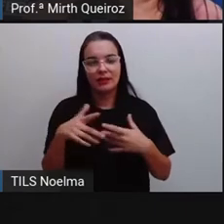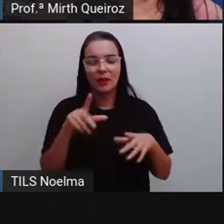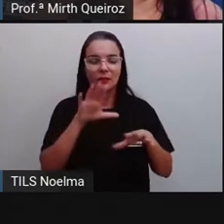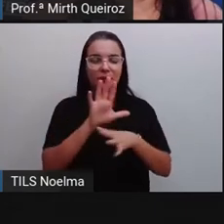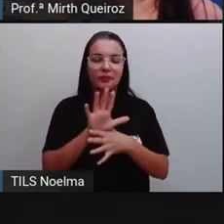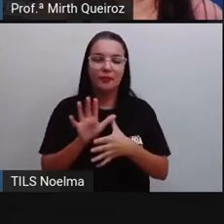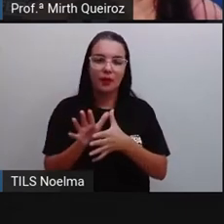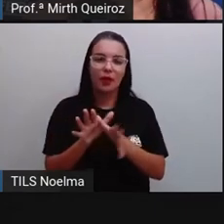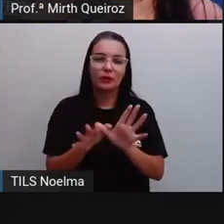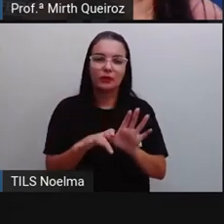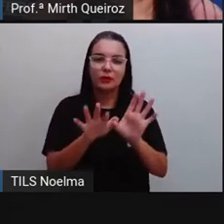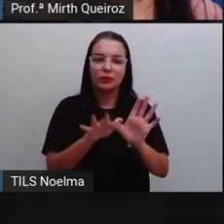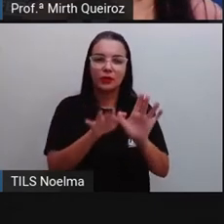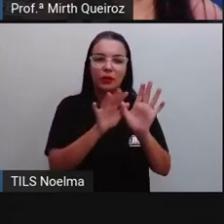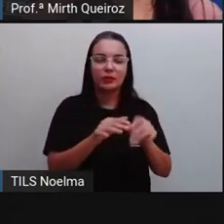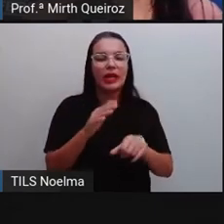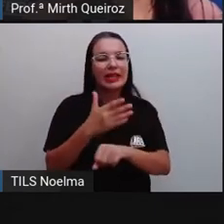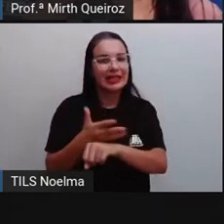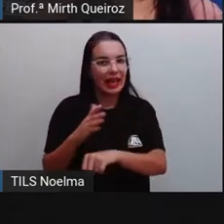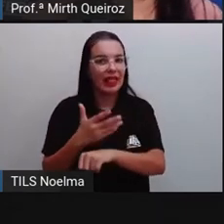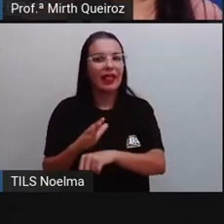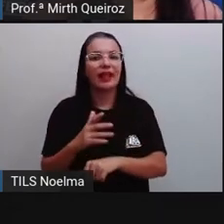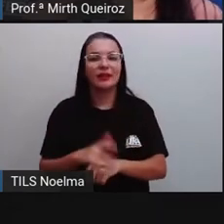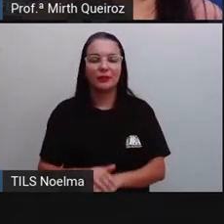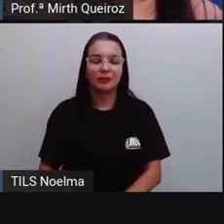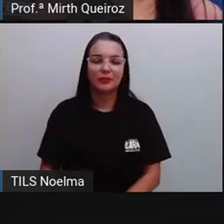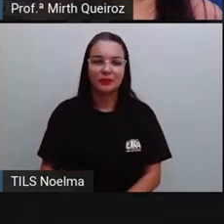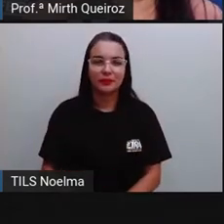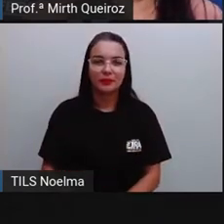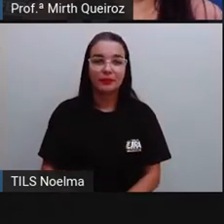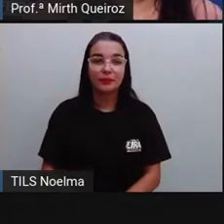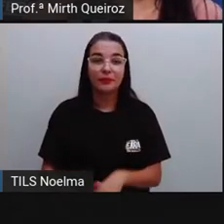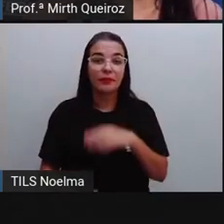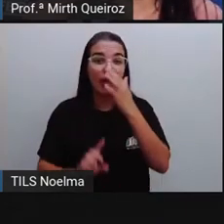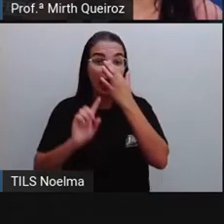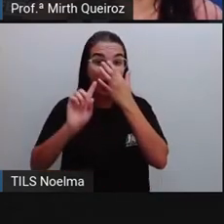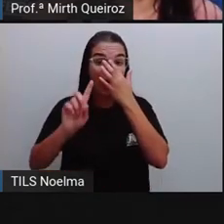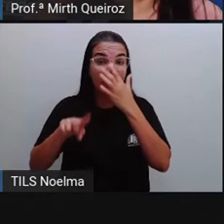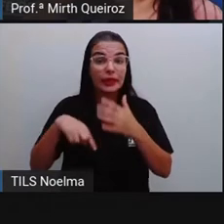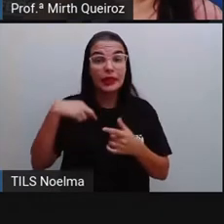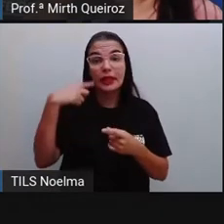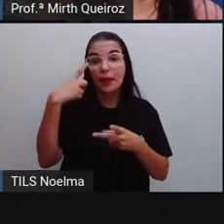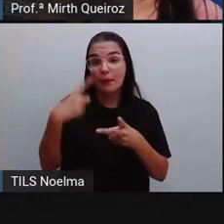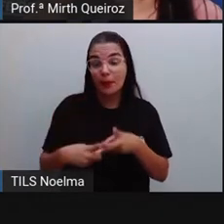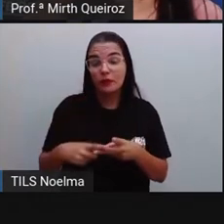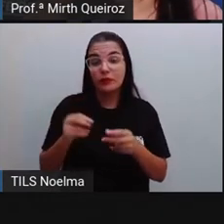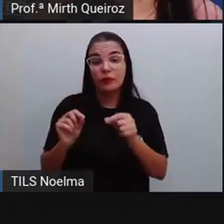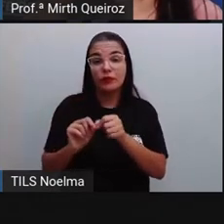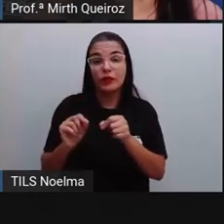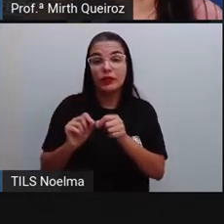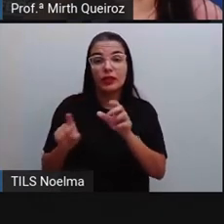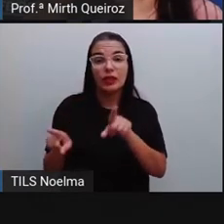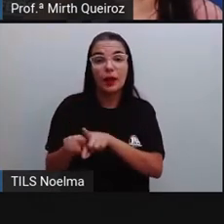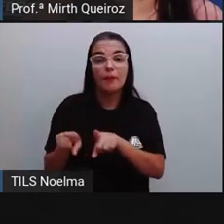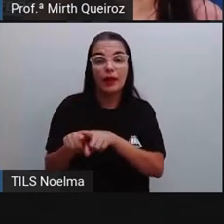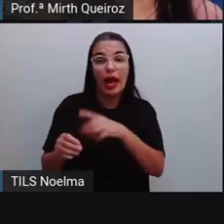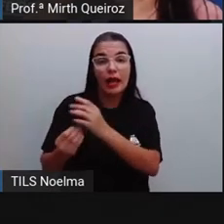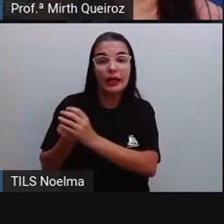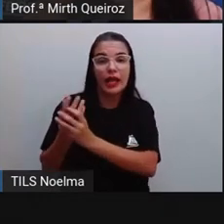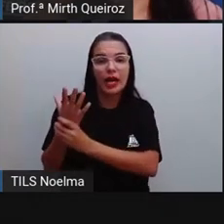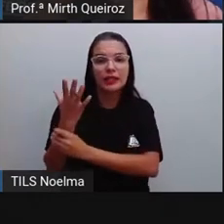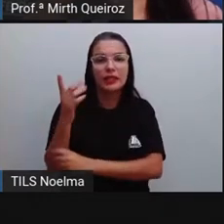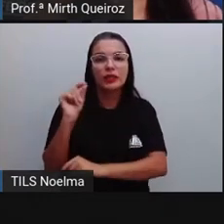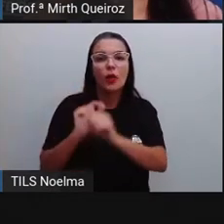aí para enviar essas mensagens. Em seguida, foi criada também a